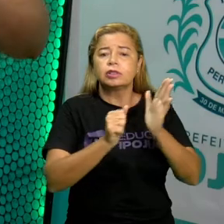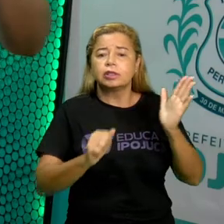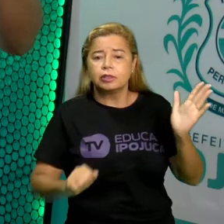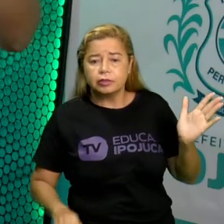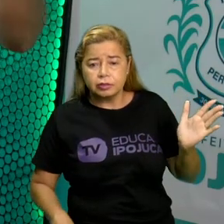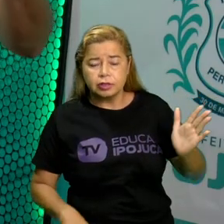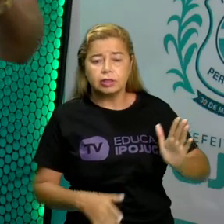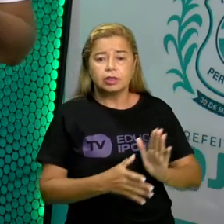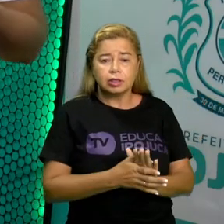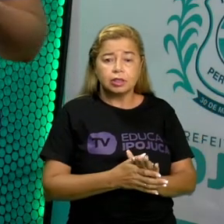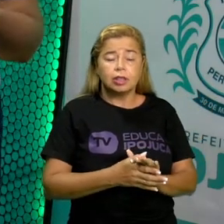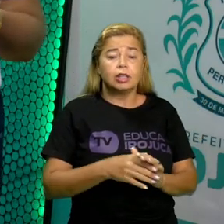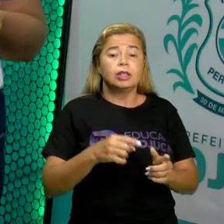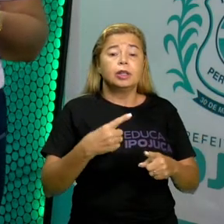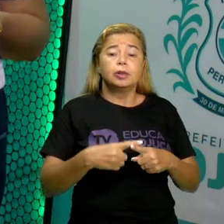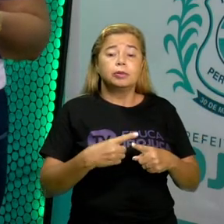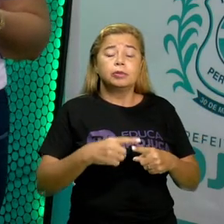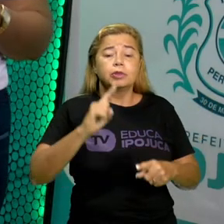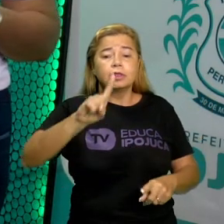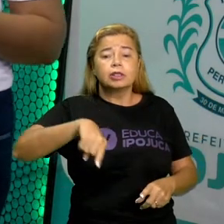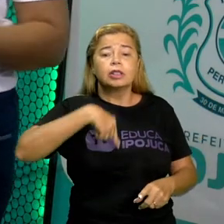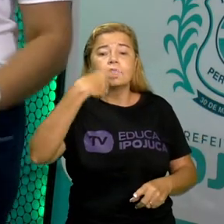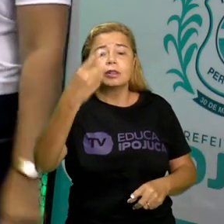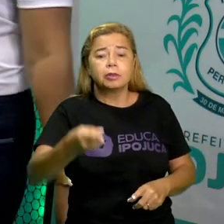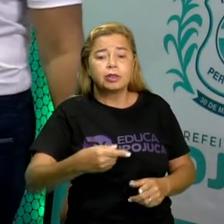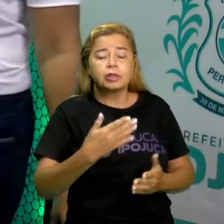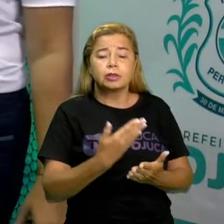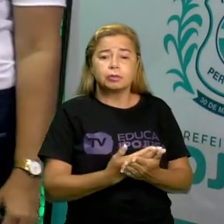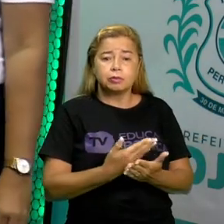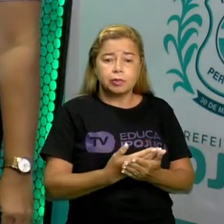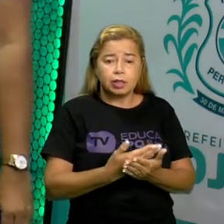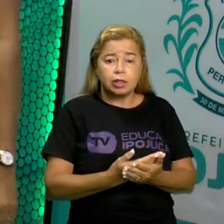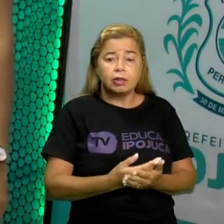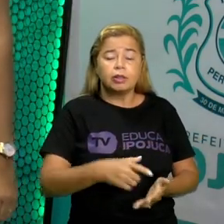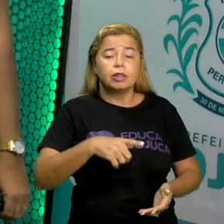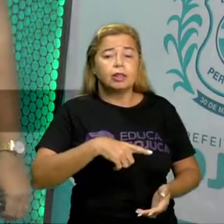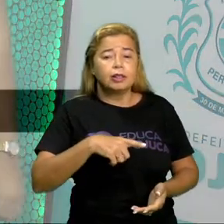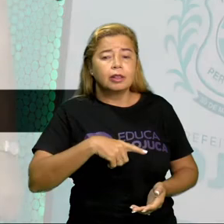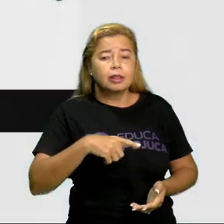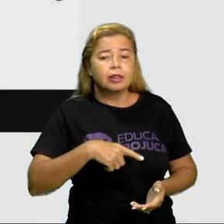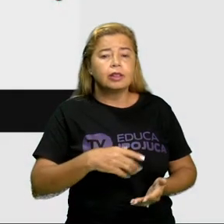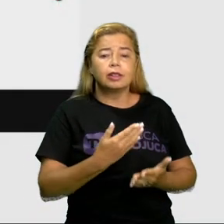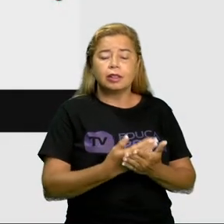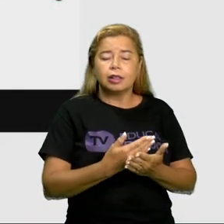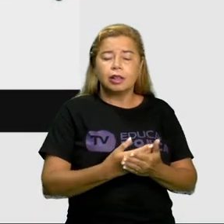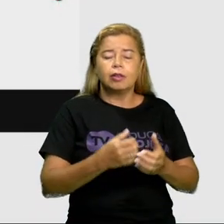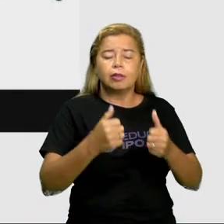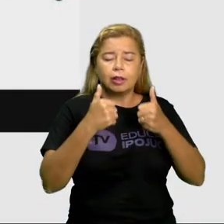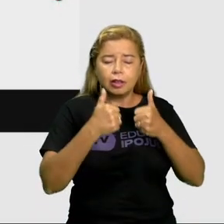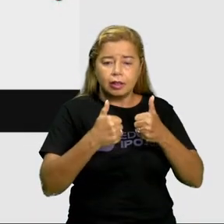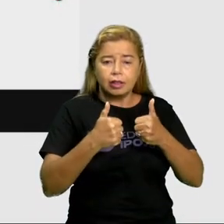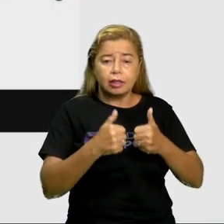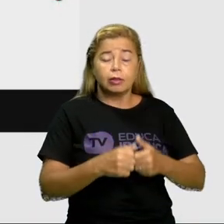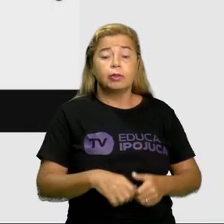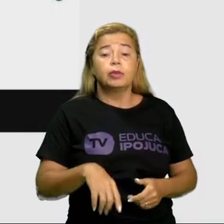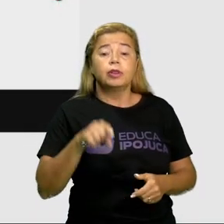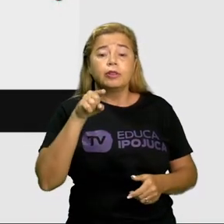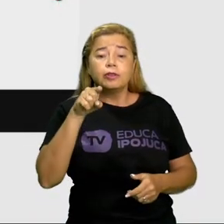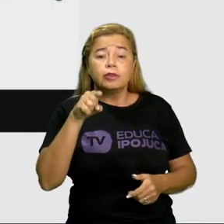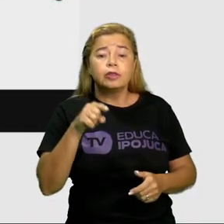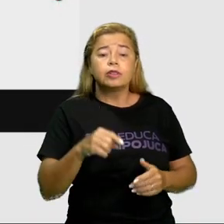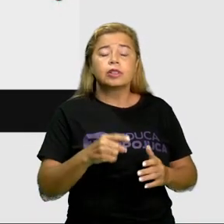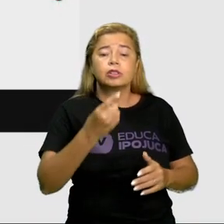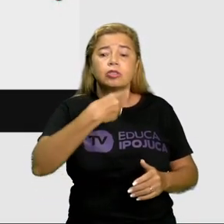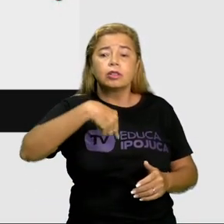vai ver outra coisa bastante interessante, tá bom? Eu quero que vocês também mostrem na escola o que vocês aprenderam,